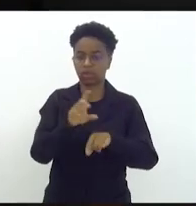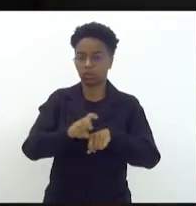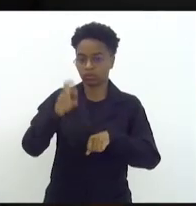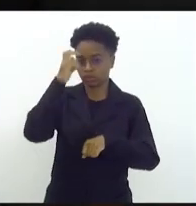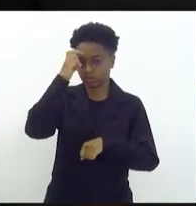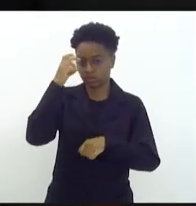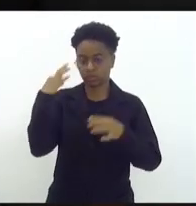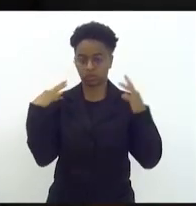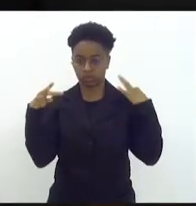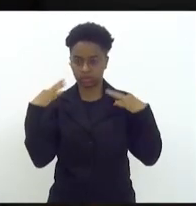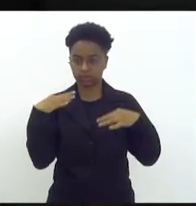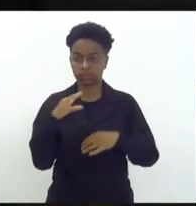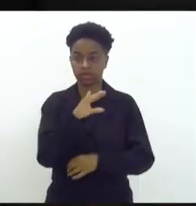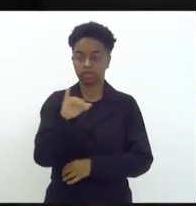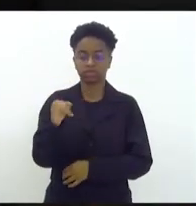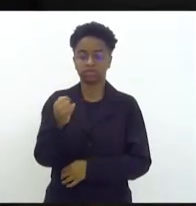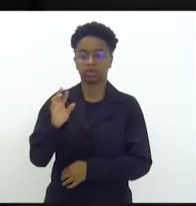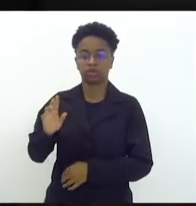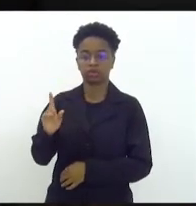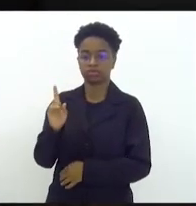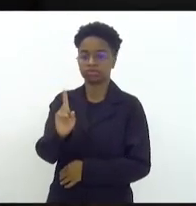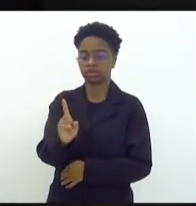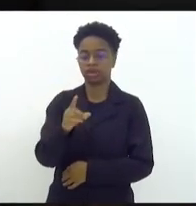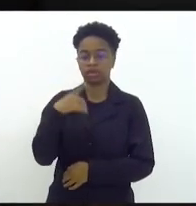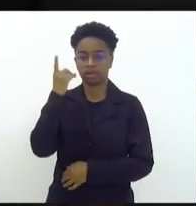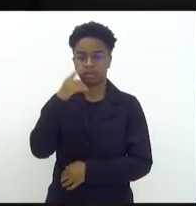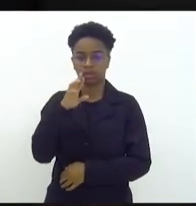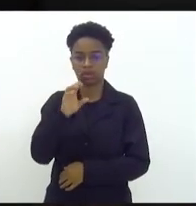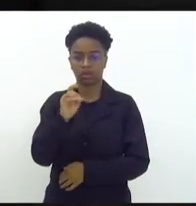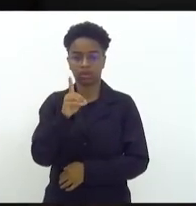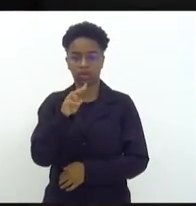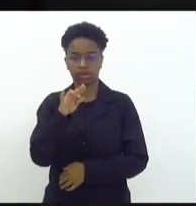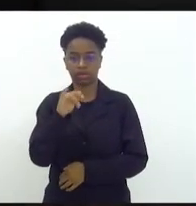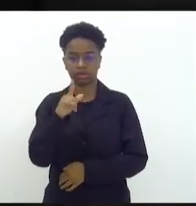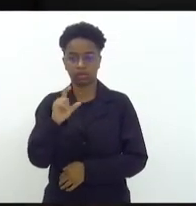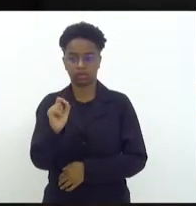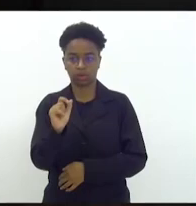Pela Comissão de Constituição e Justiça, deputado Rodrigo Amorim.